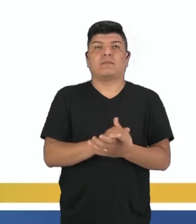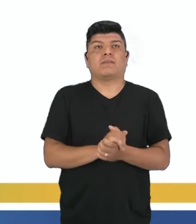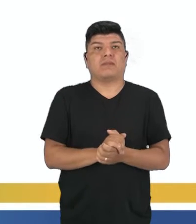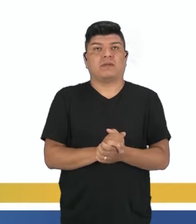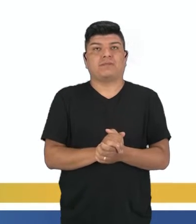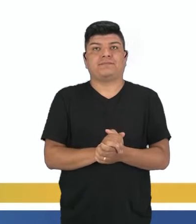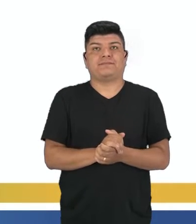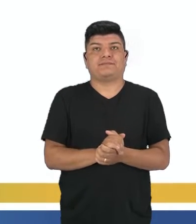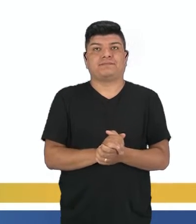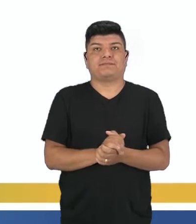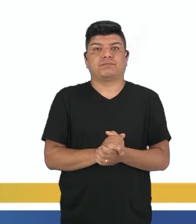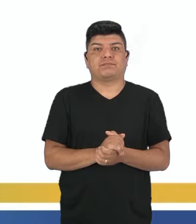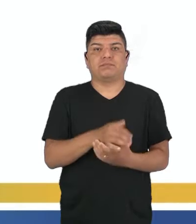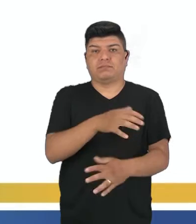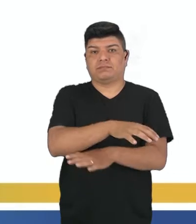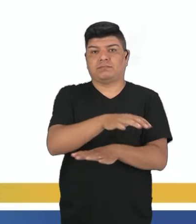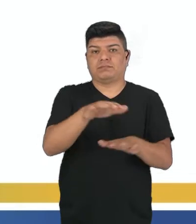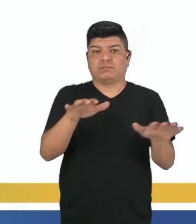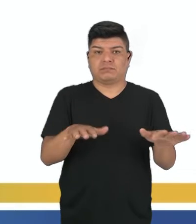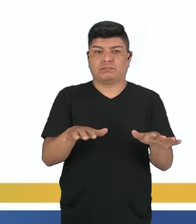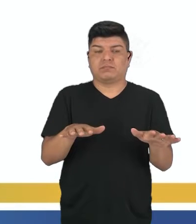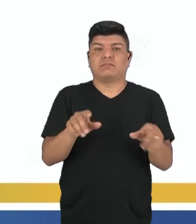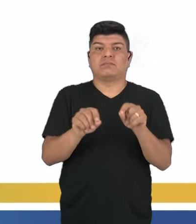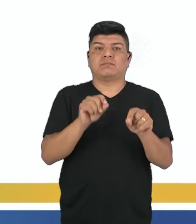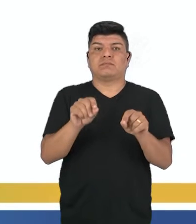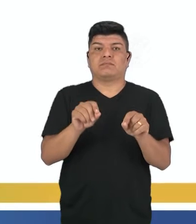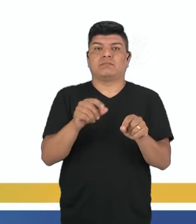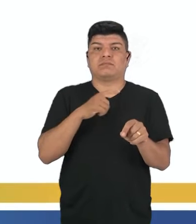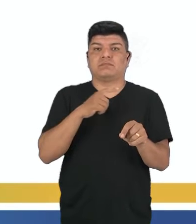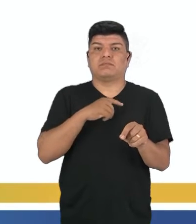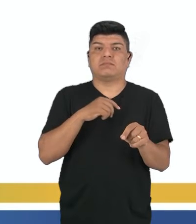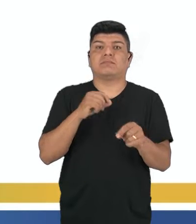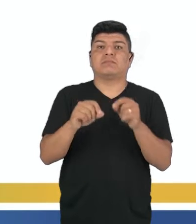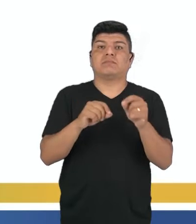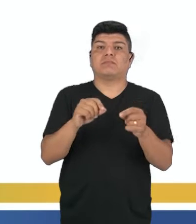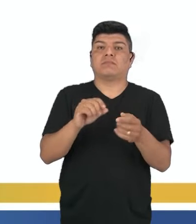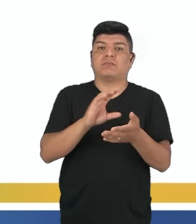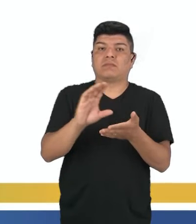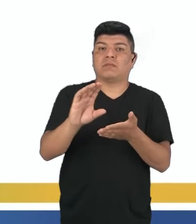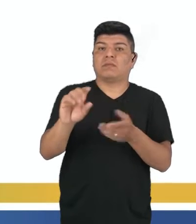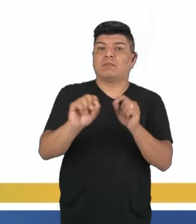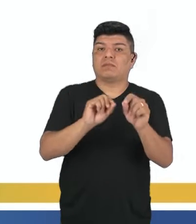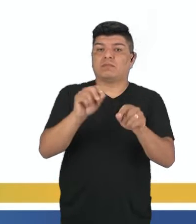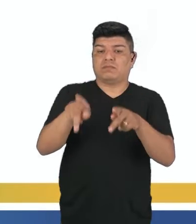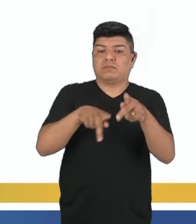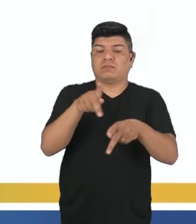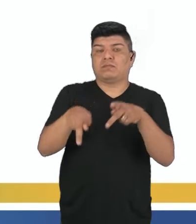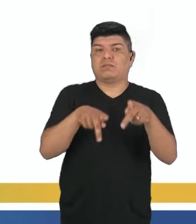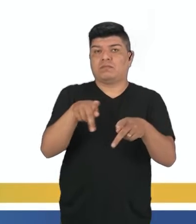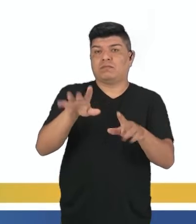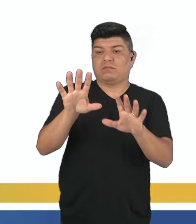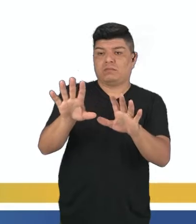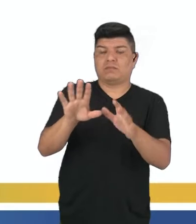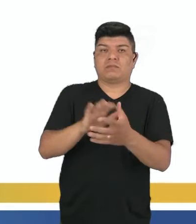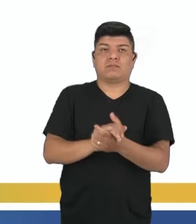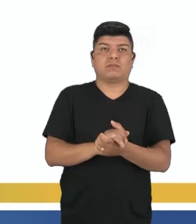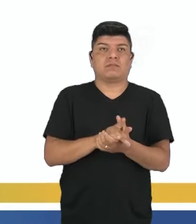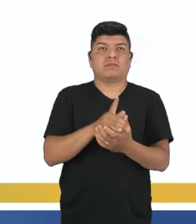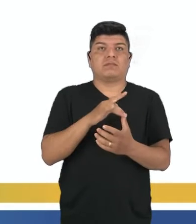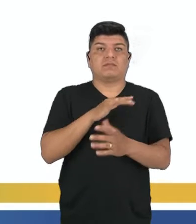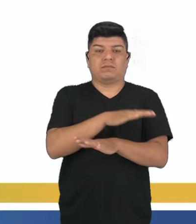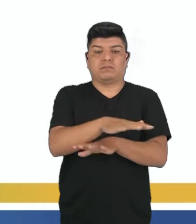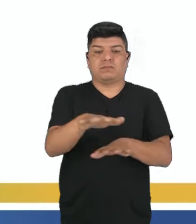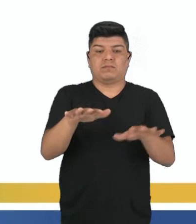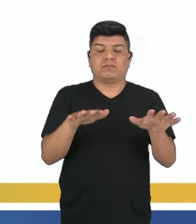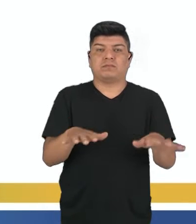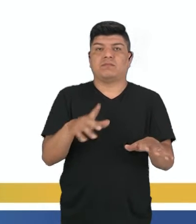essa área e essa biodiversidade, elas fornecem recursos para a população da região. Os biomas, por